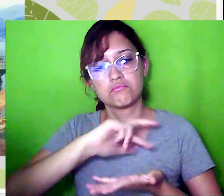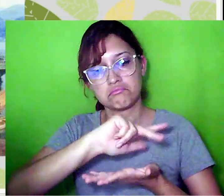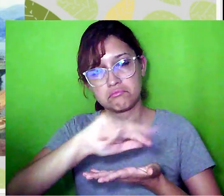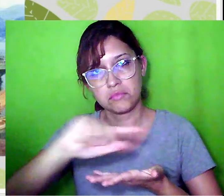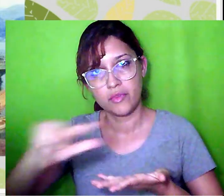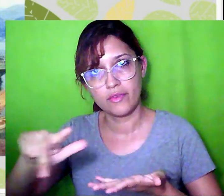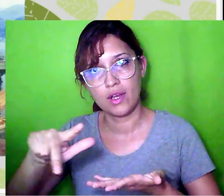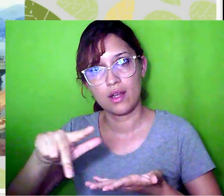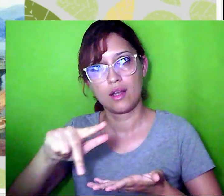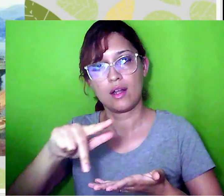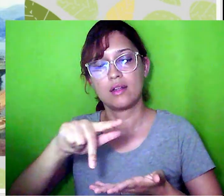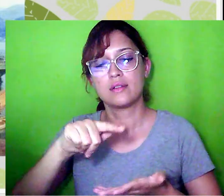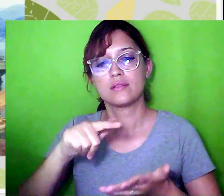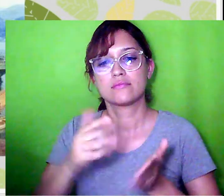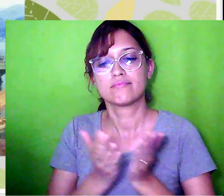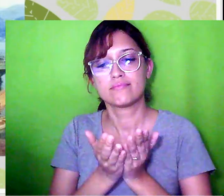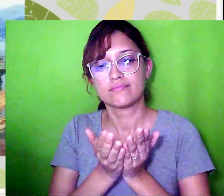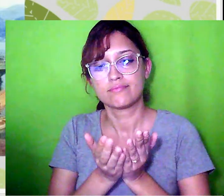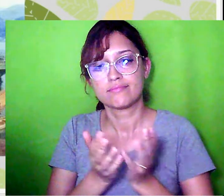Então, dessa forma,